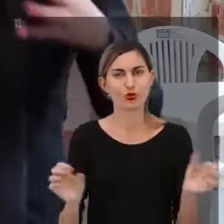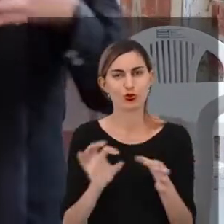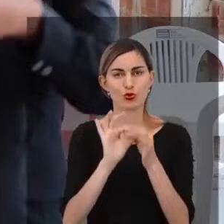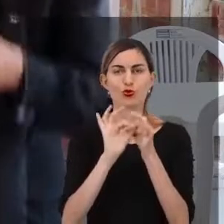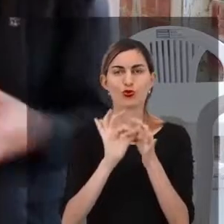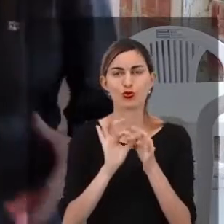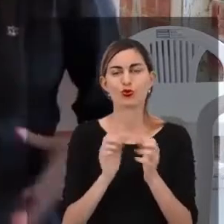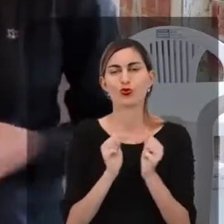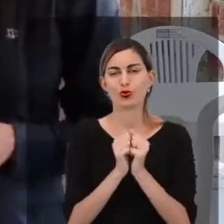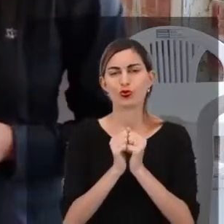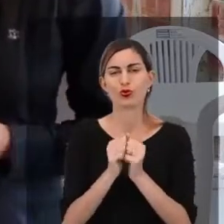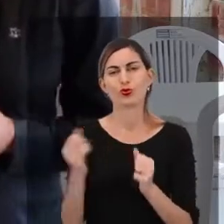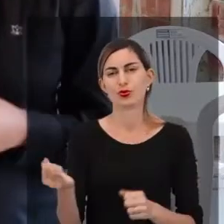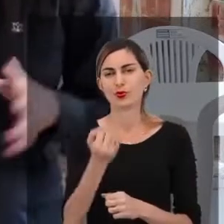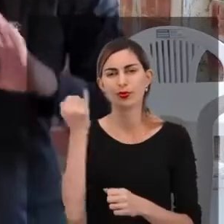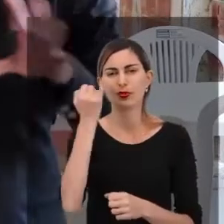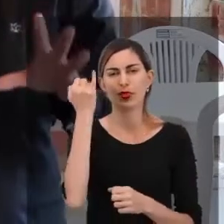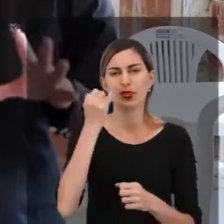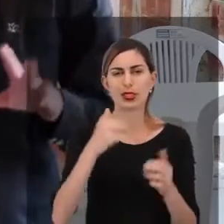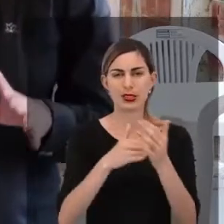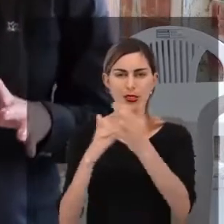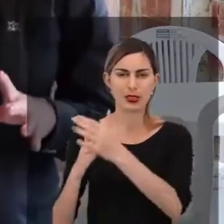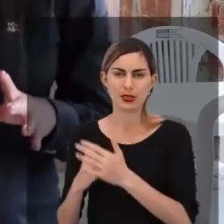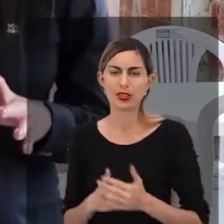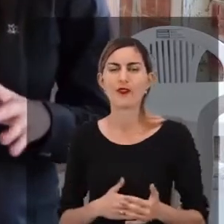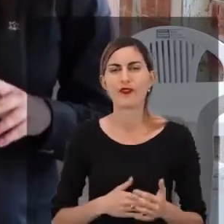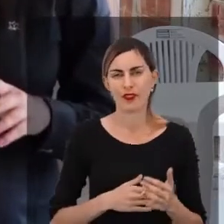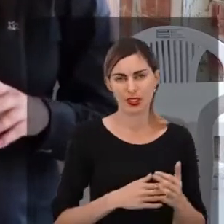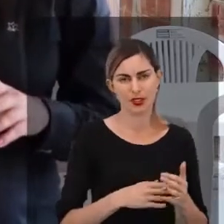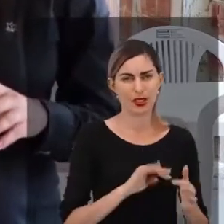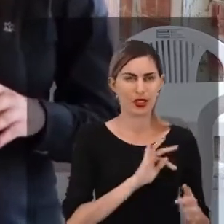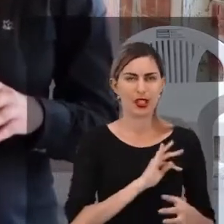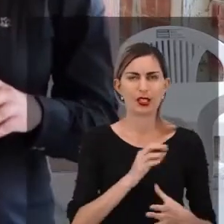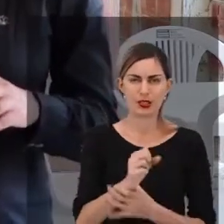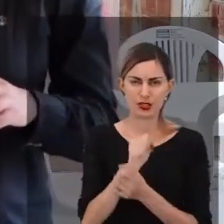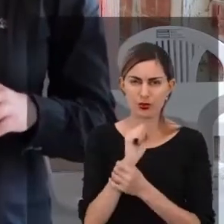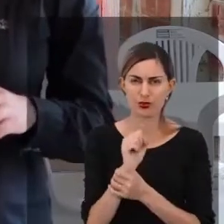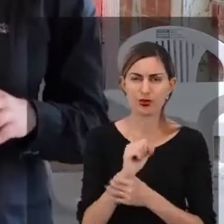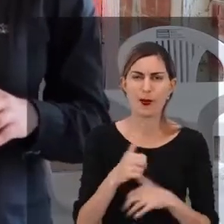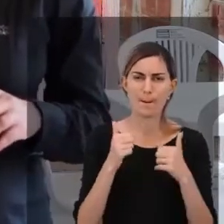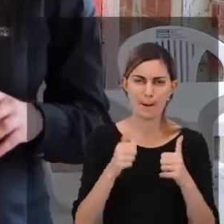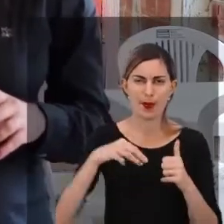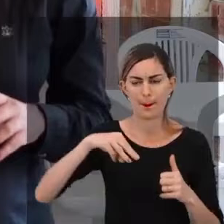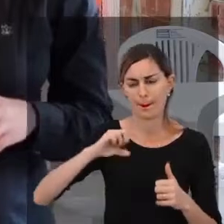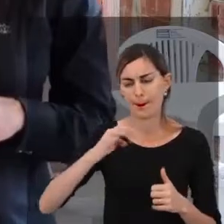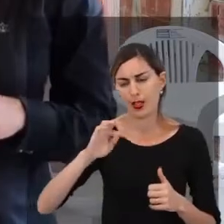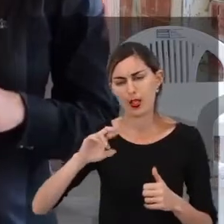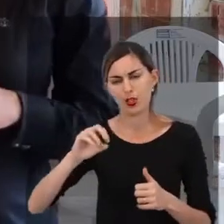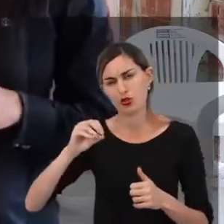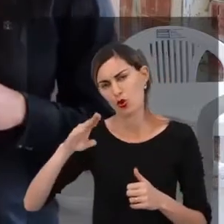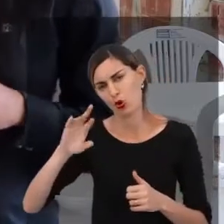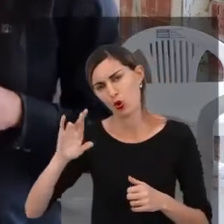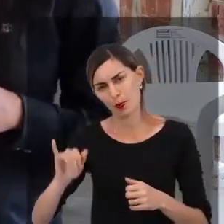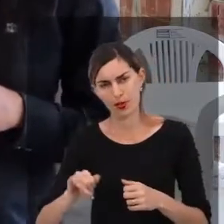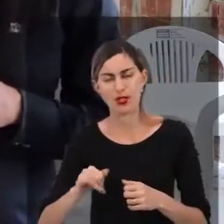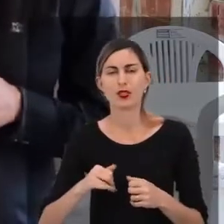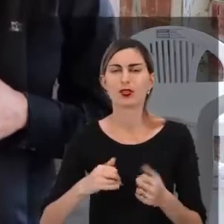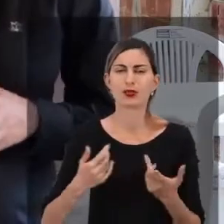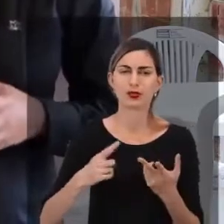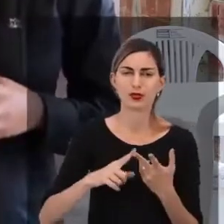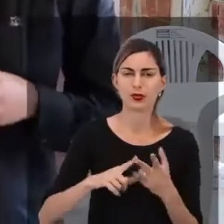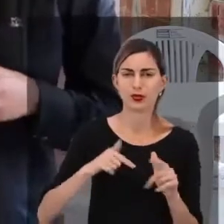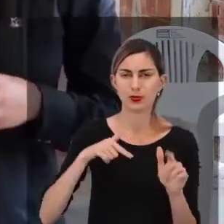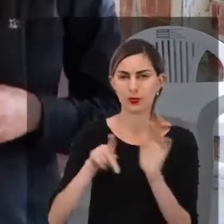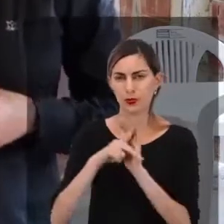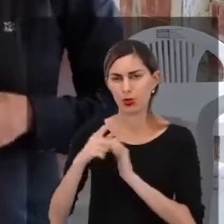antes, né? Tem que estar junto. E isso é importante. E o desafio do técnico de segurança se dá bem com o mestre de obra é outro desafio, mestre de